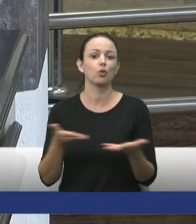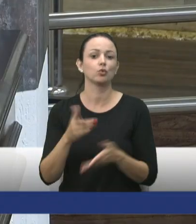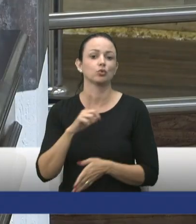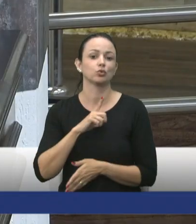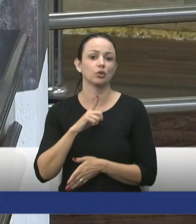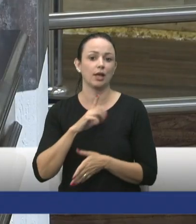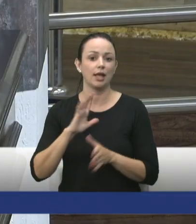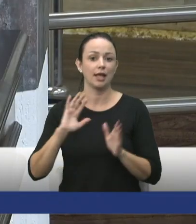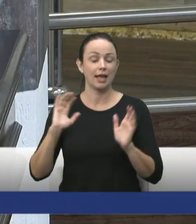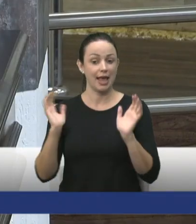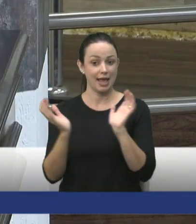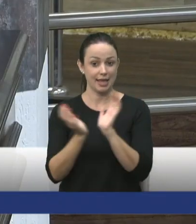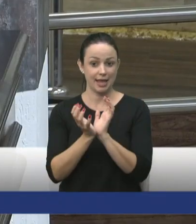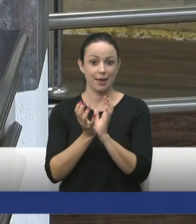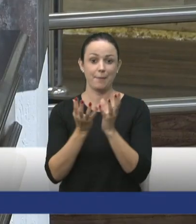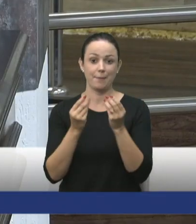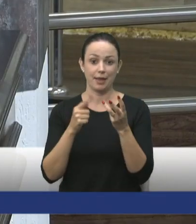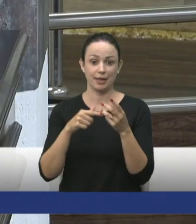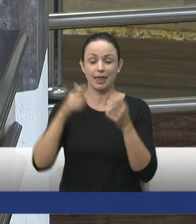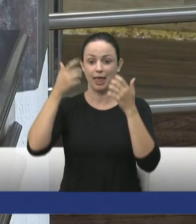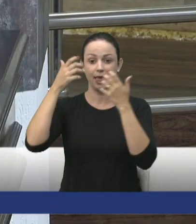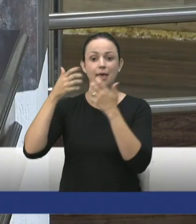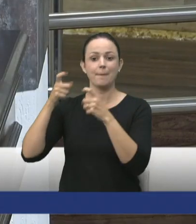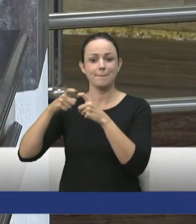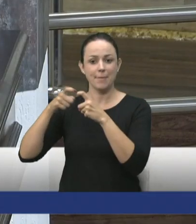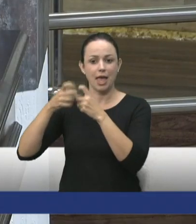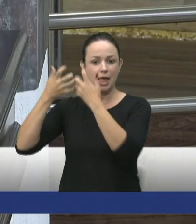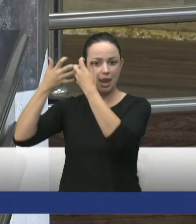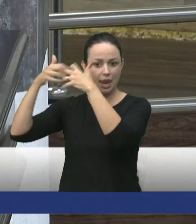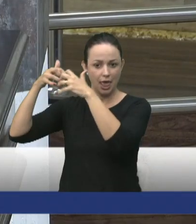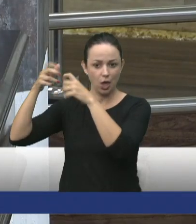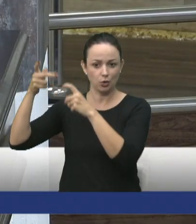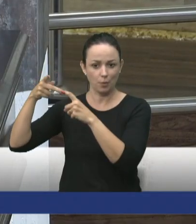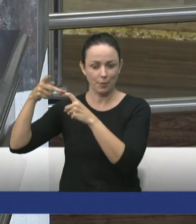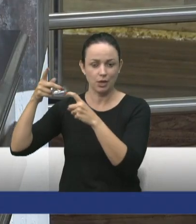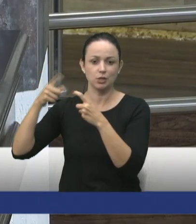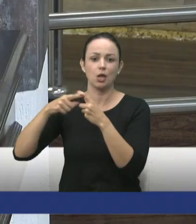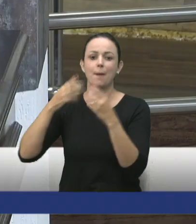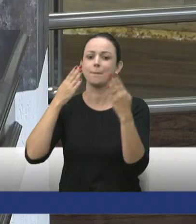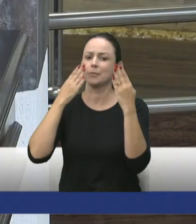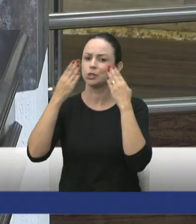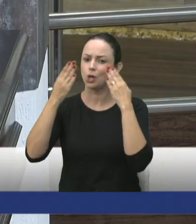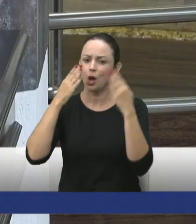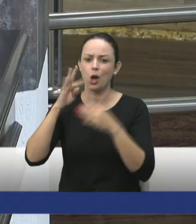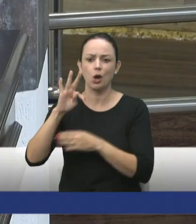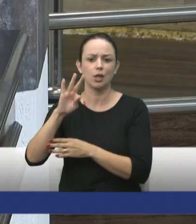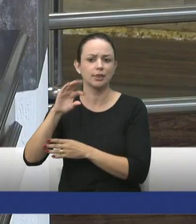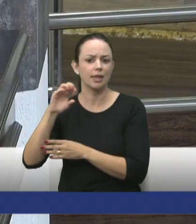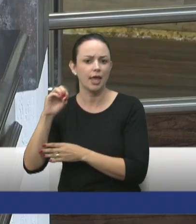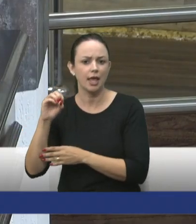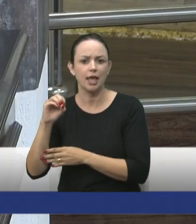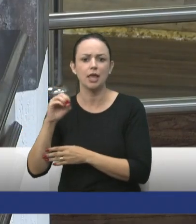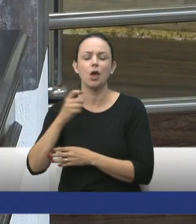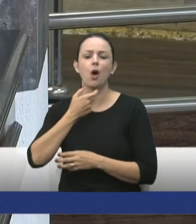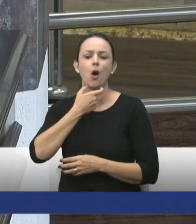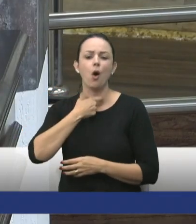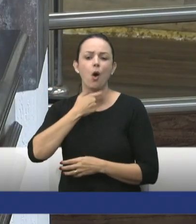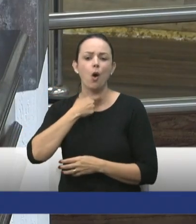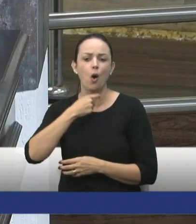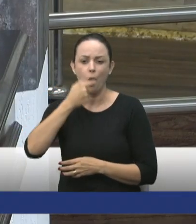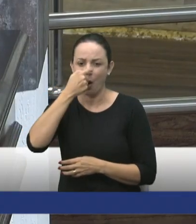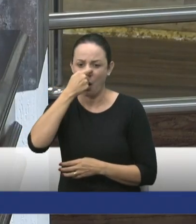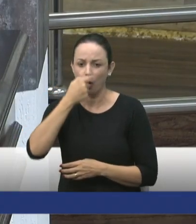uma equipe bem grande, temos neuropediatra, psicólogo, terapeutas ocupacionais, otorrino,